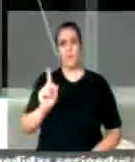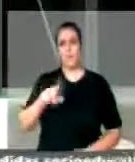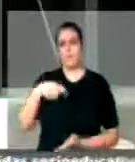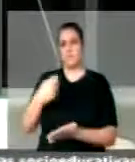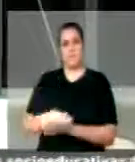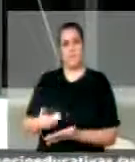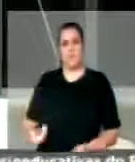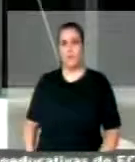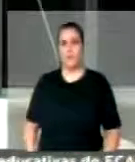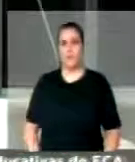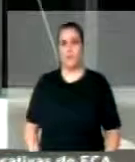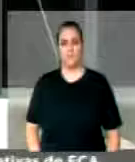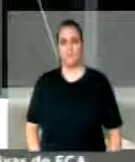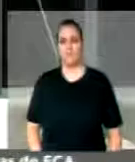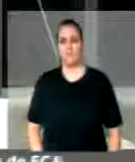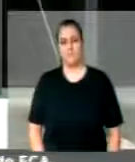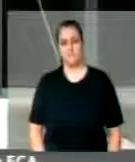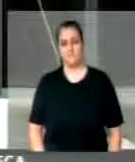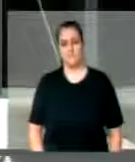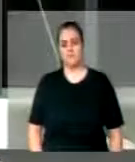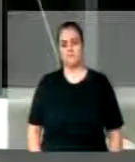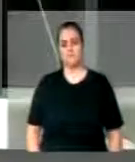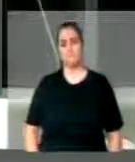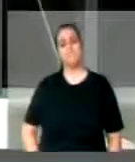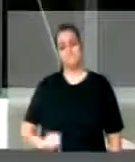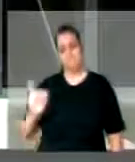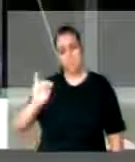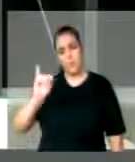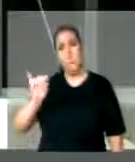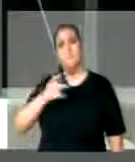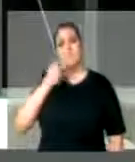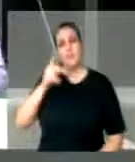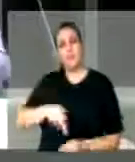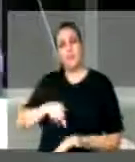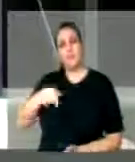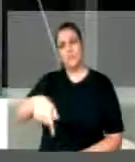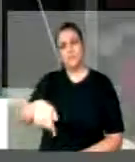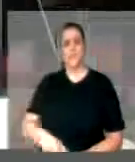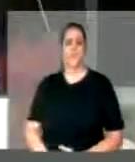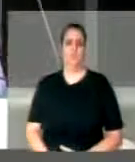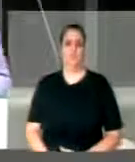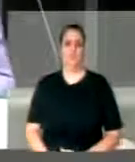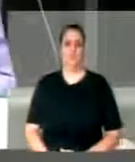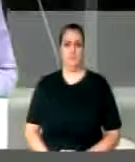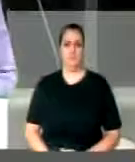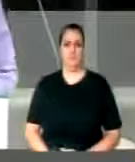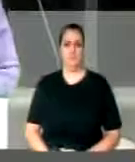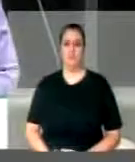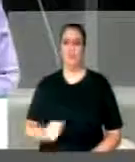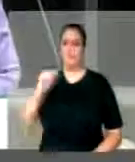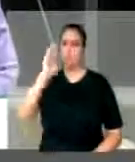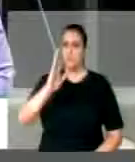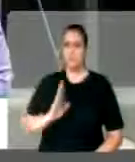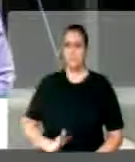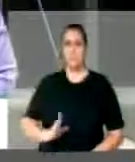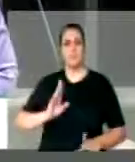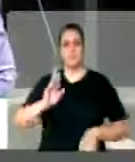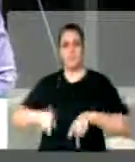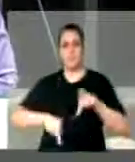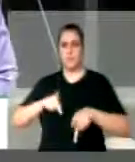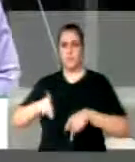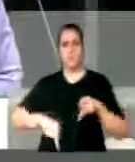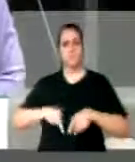isso é importante que nós estejamos colocando aqui. Esse Brasil está envelhecendo, e na medida que o